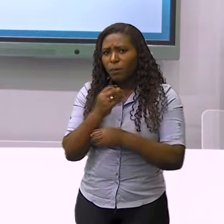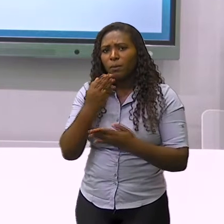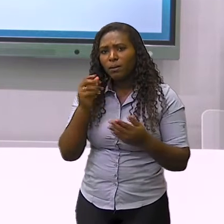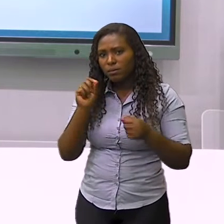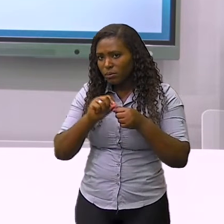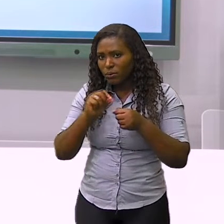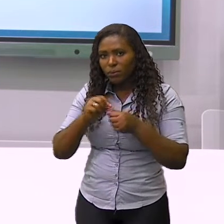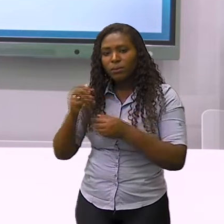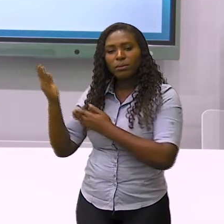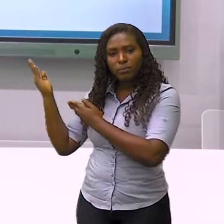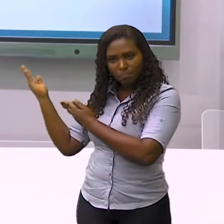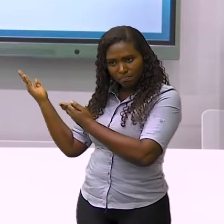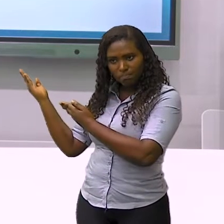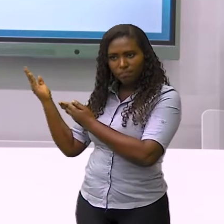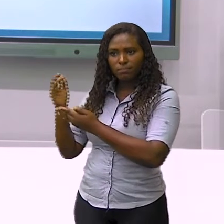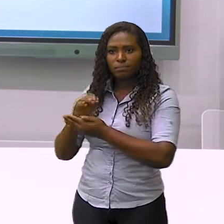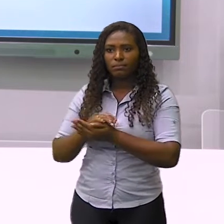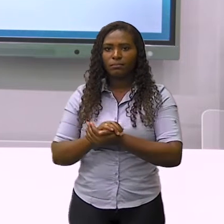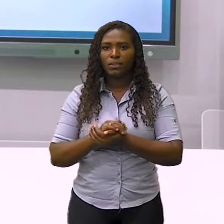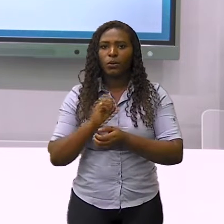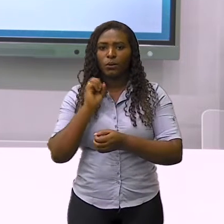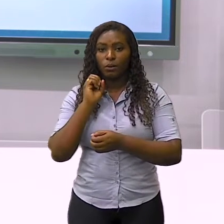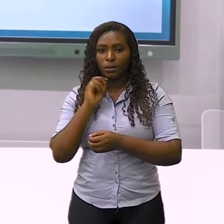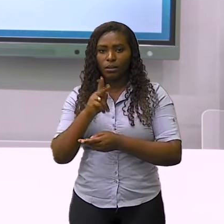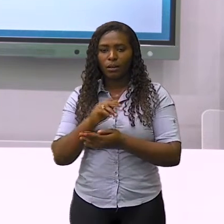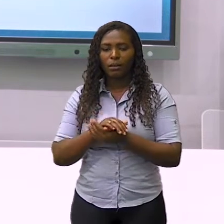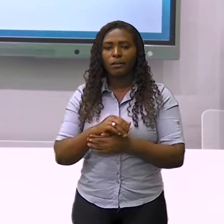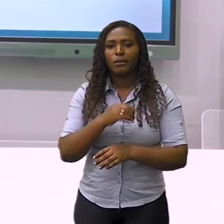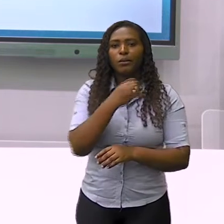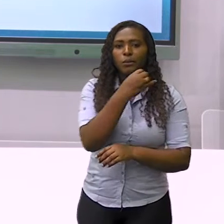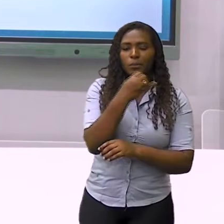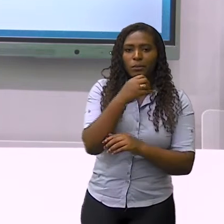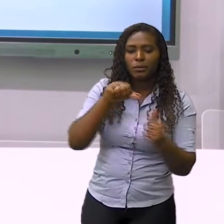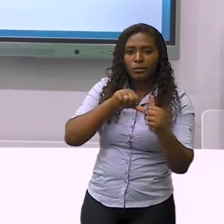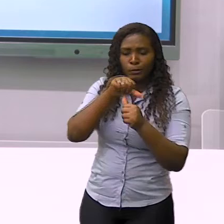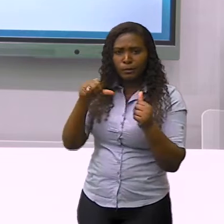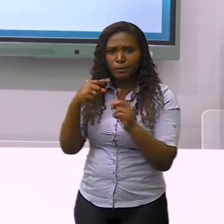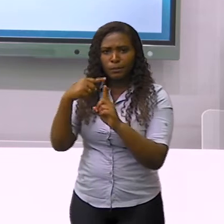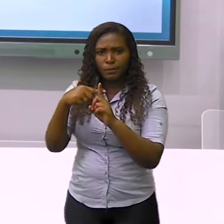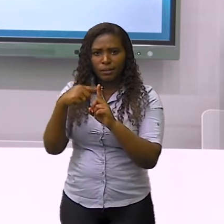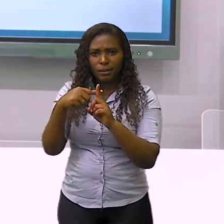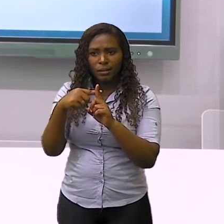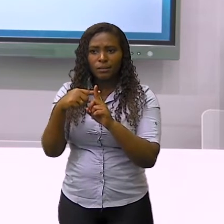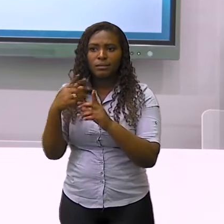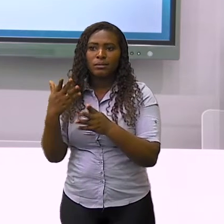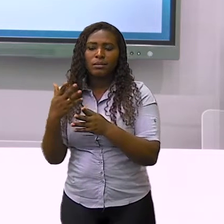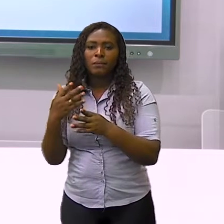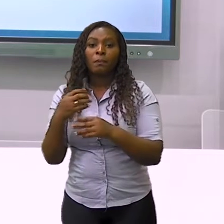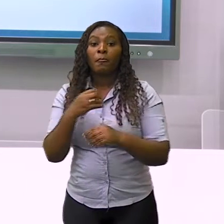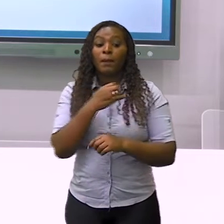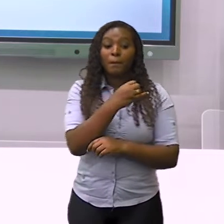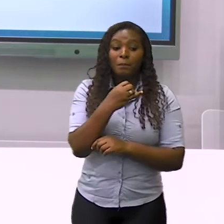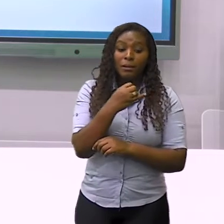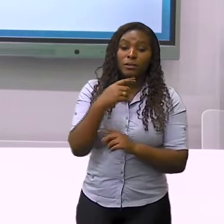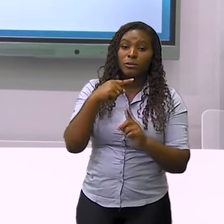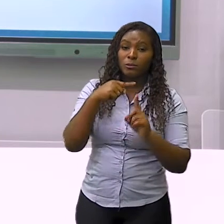raiz. Neste caso aqui, olha o que ele falou. Determine os valores de